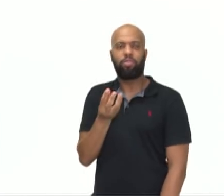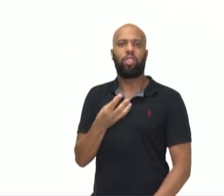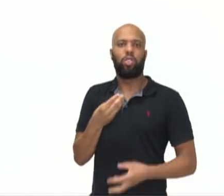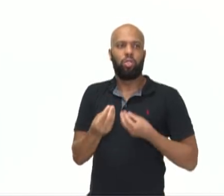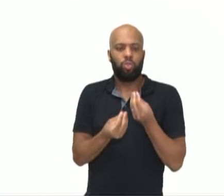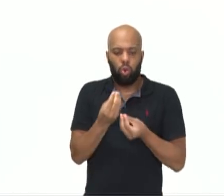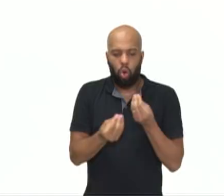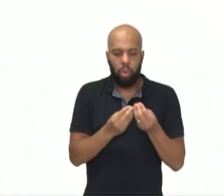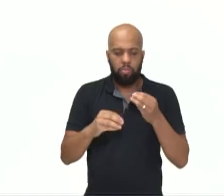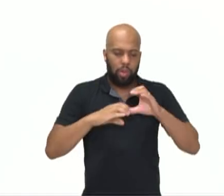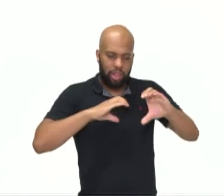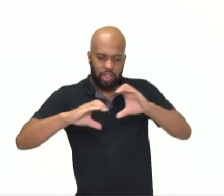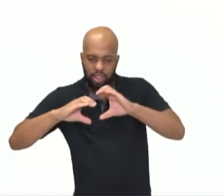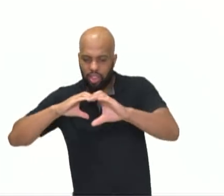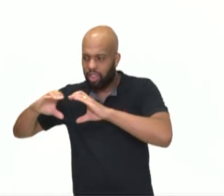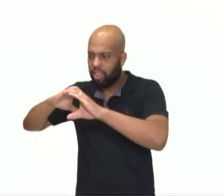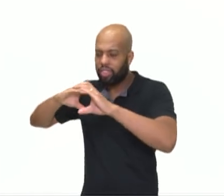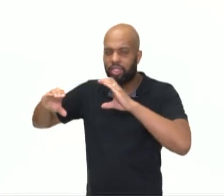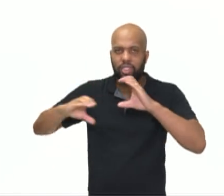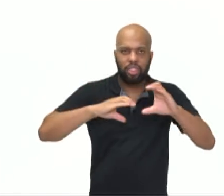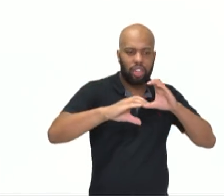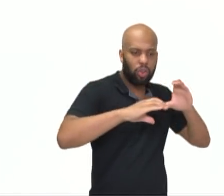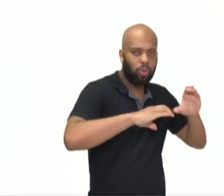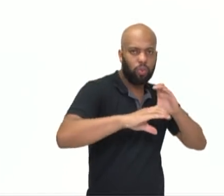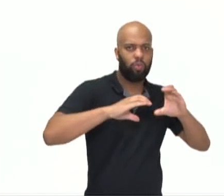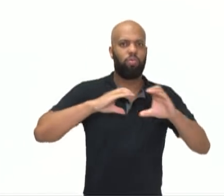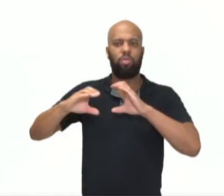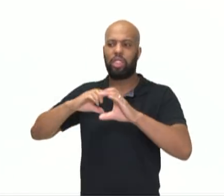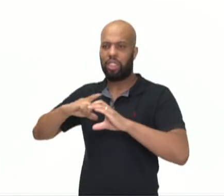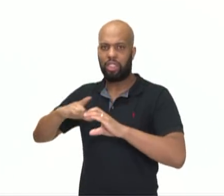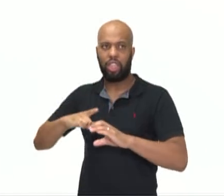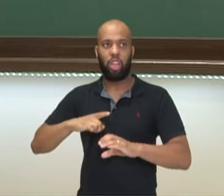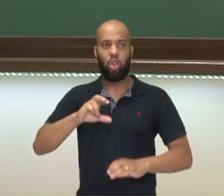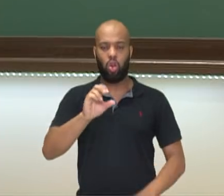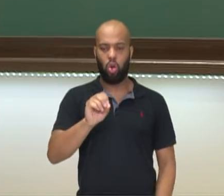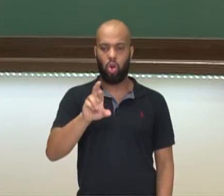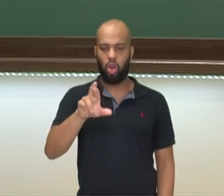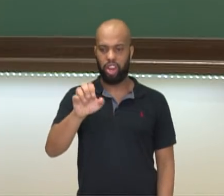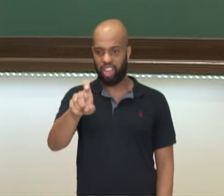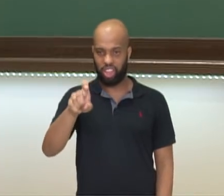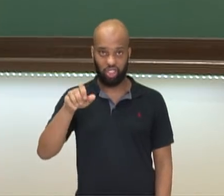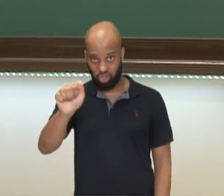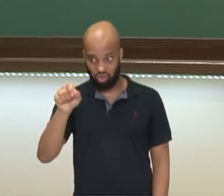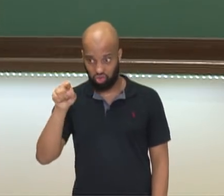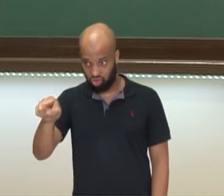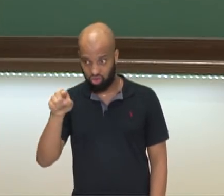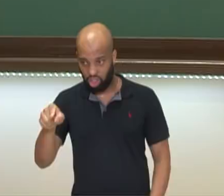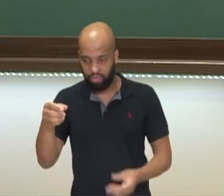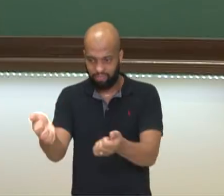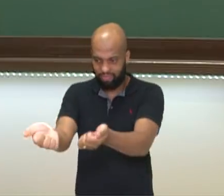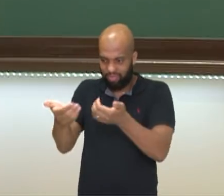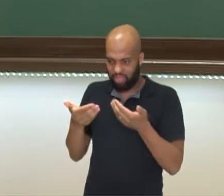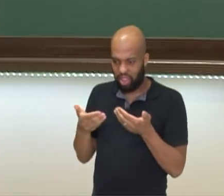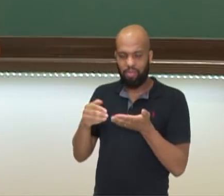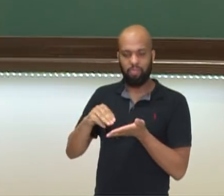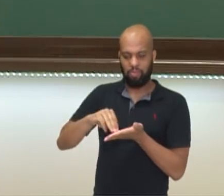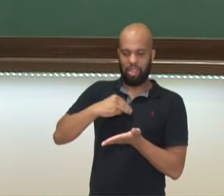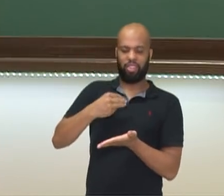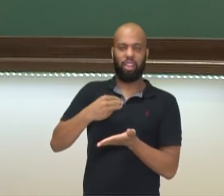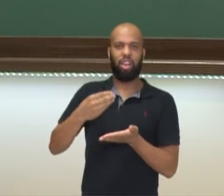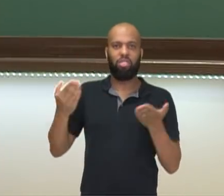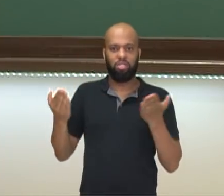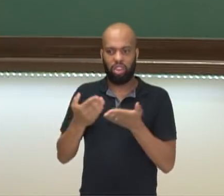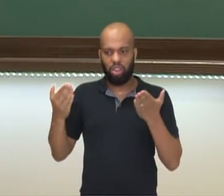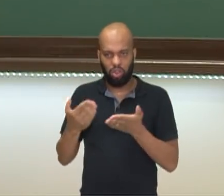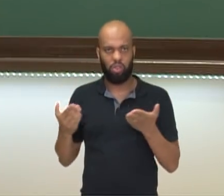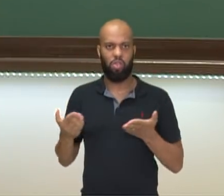de comunicação entre o iniciado e o seu orixá. O Exu é como se fosse aquele que leva a mensagem do mundo dos orixás para o